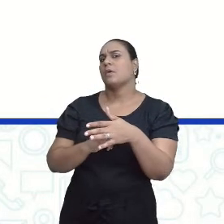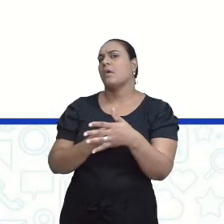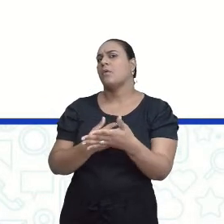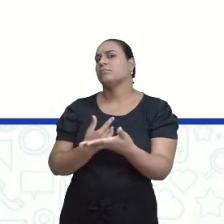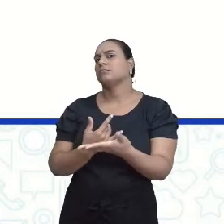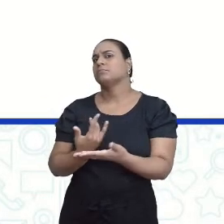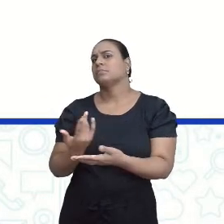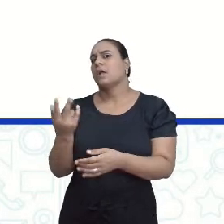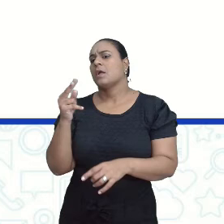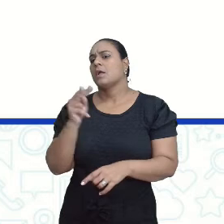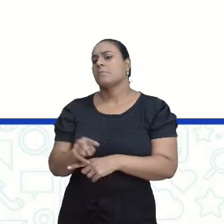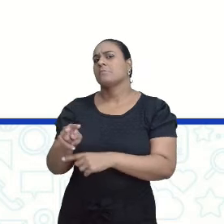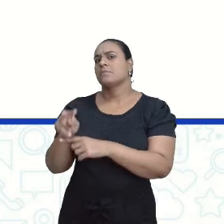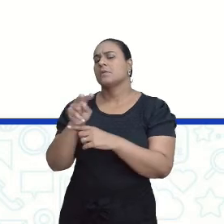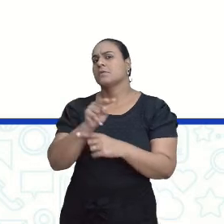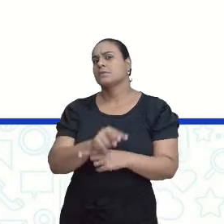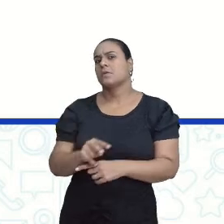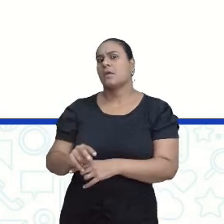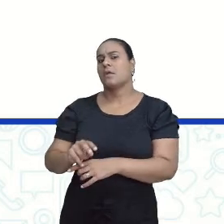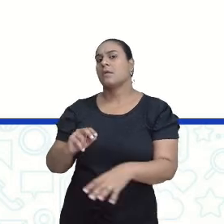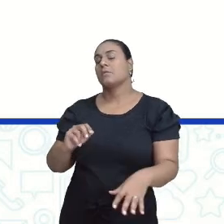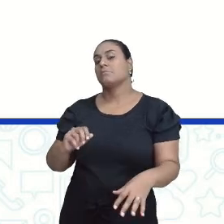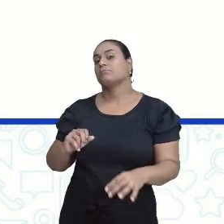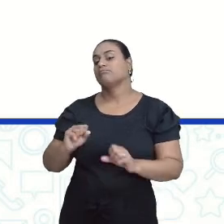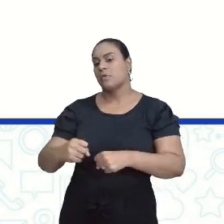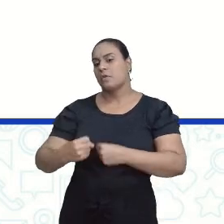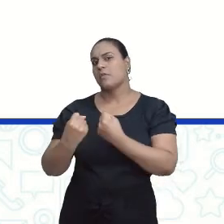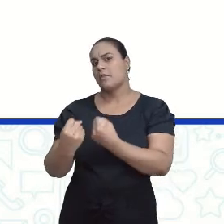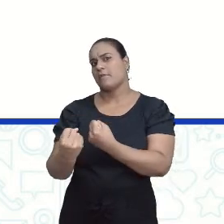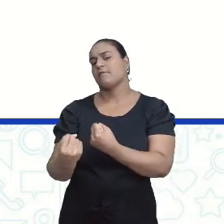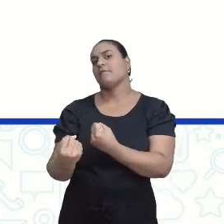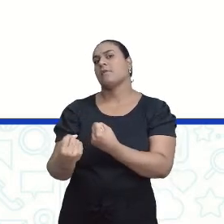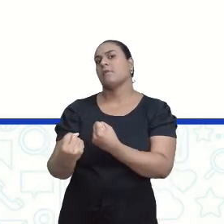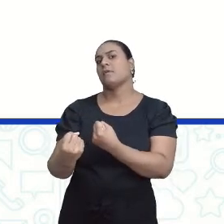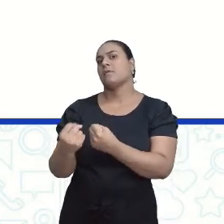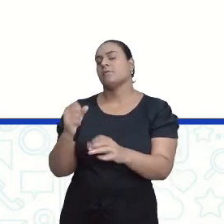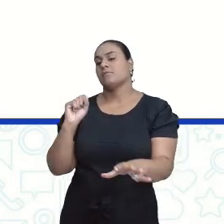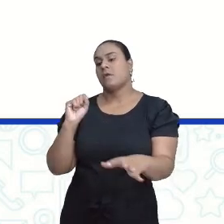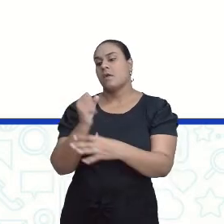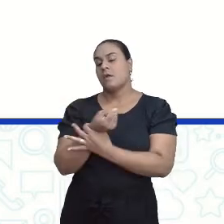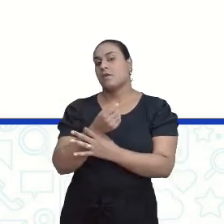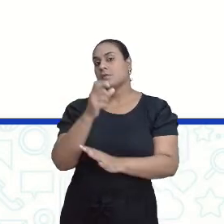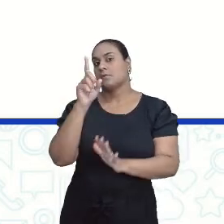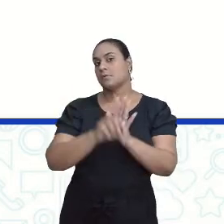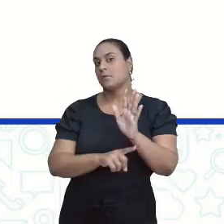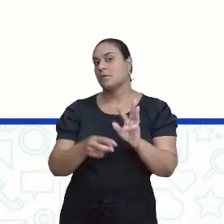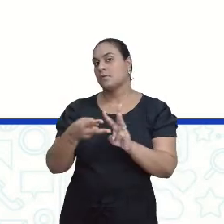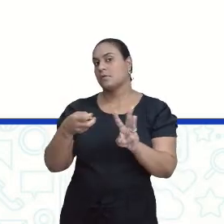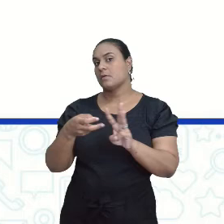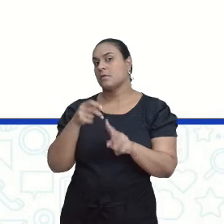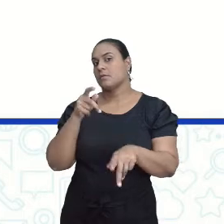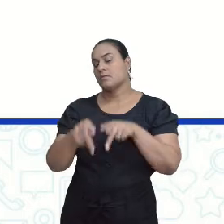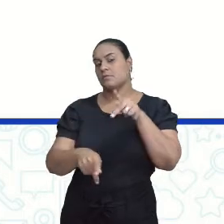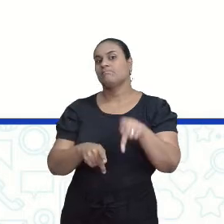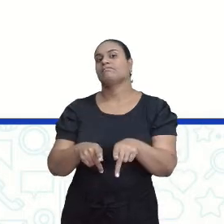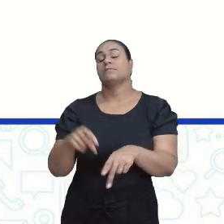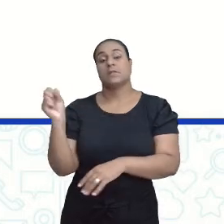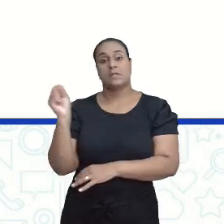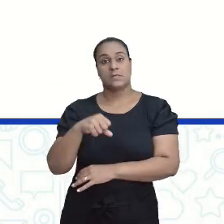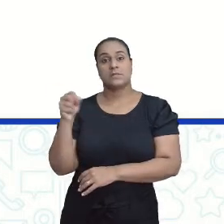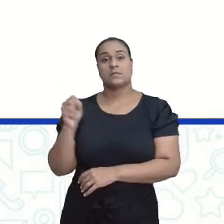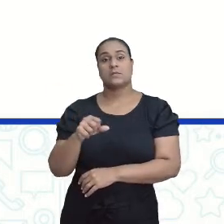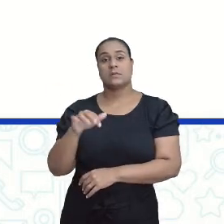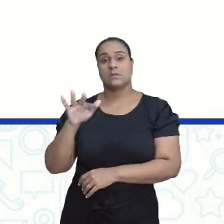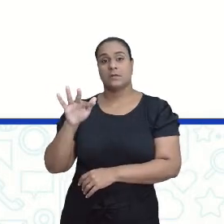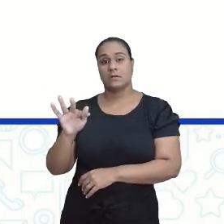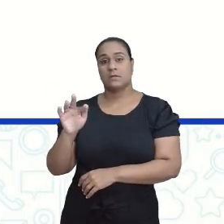que traga como pauta, né, que defenda esses direitos, né, que garantam esses direitos ao indígena? Existe sim, a